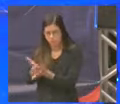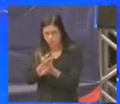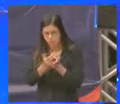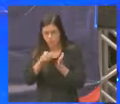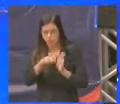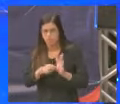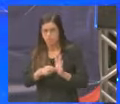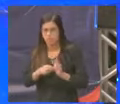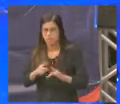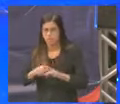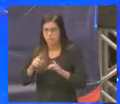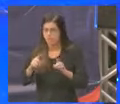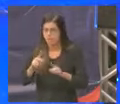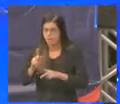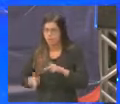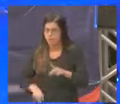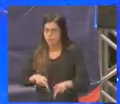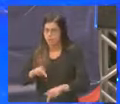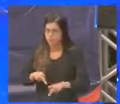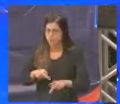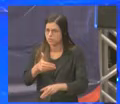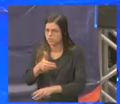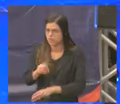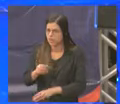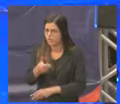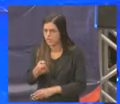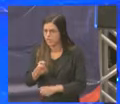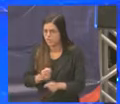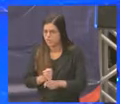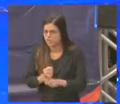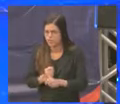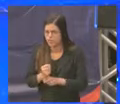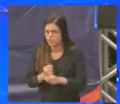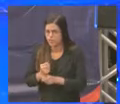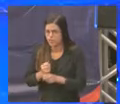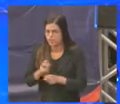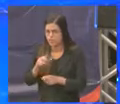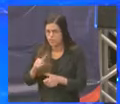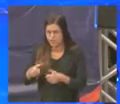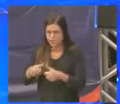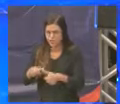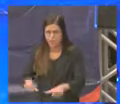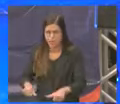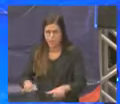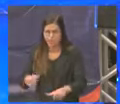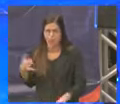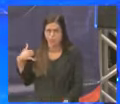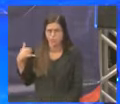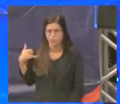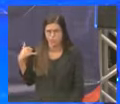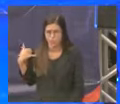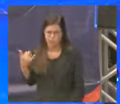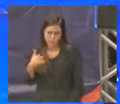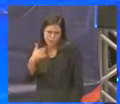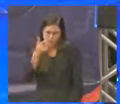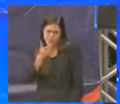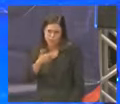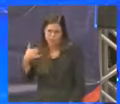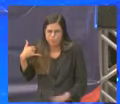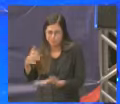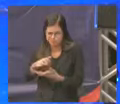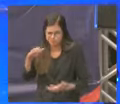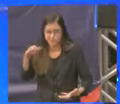a população vai estabilizar daqui a 10, 20 anos. Pensa, isso é ruim? Não. Os idosos, eu sou um idoso de